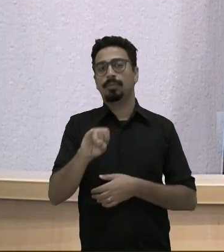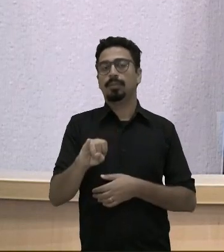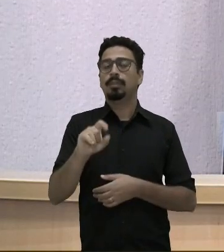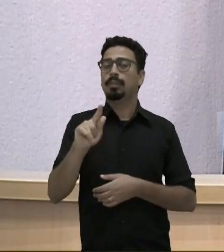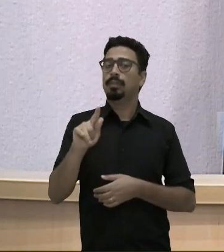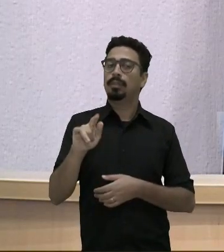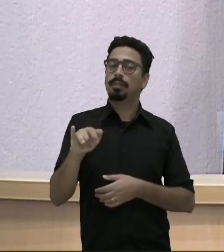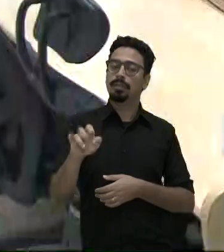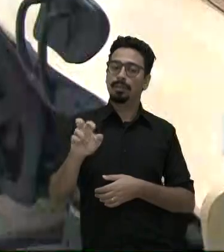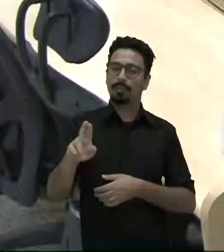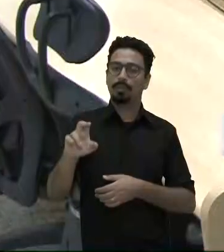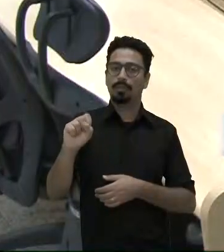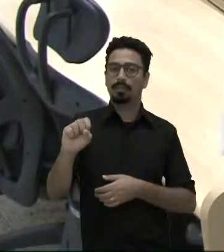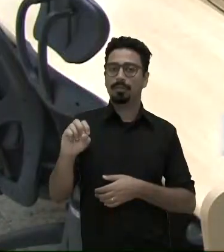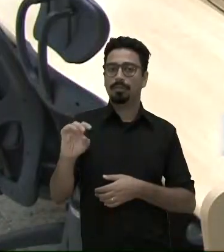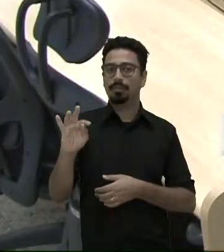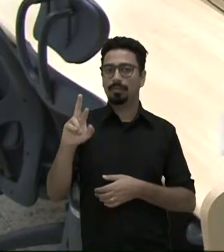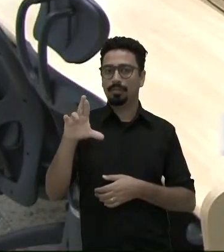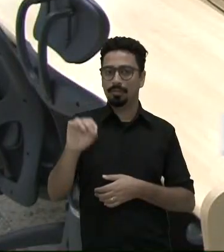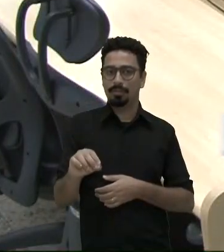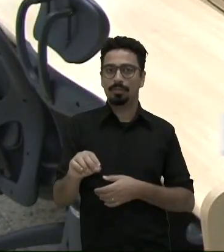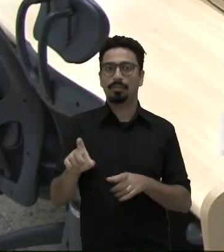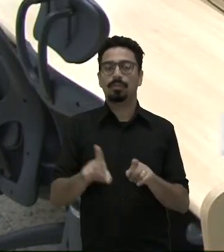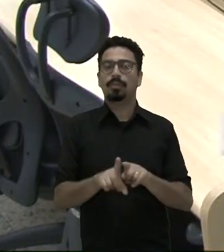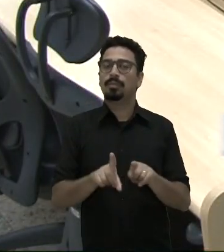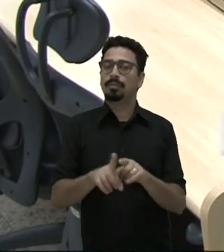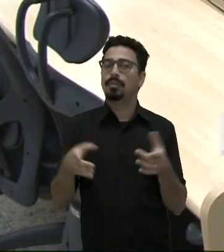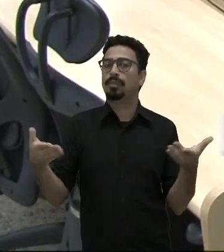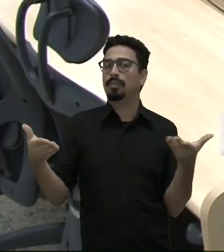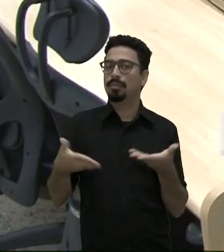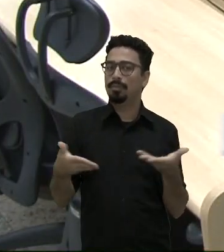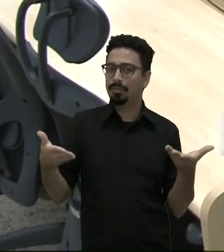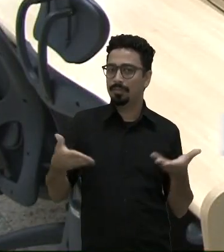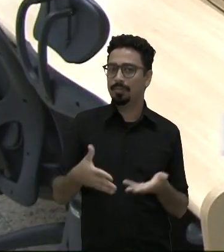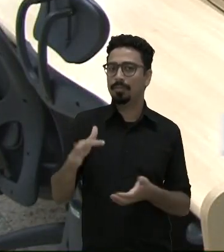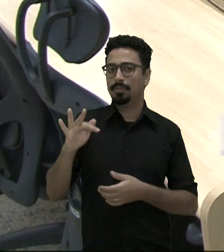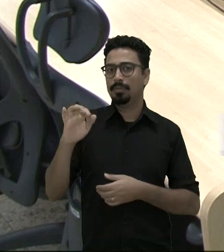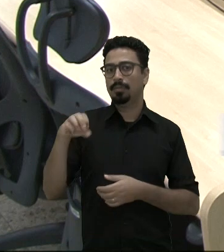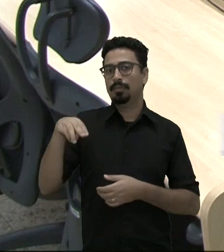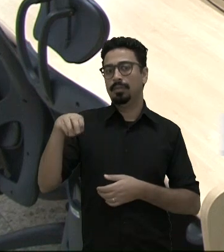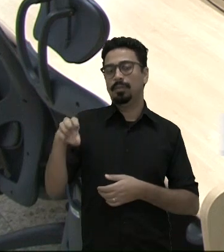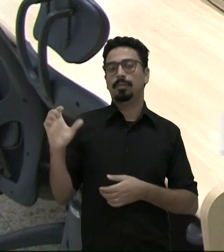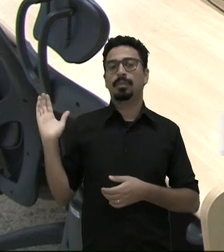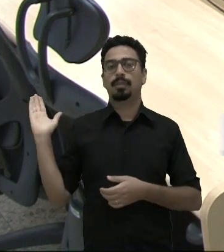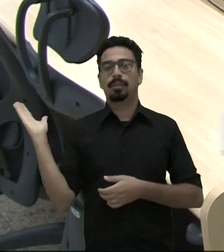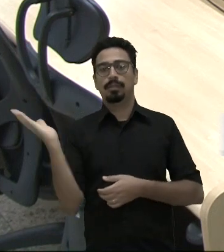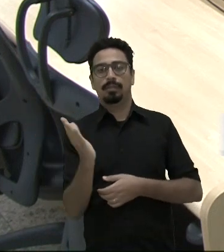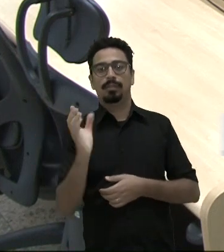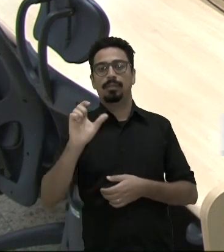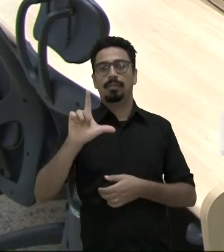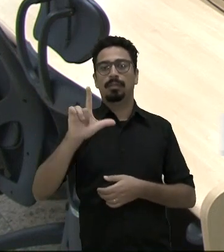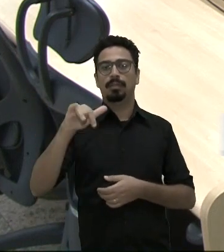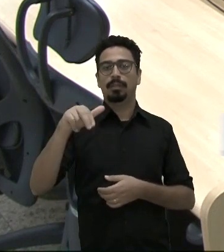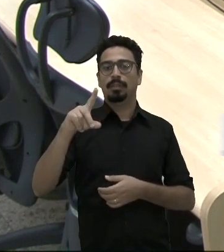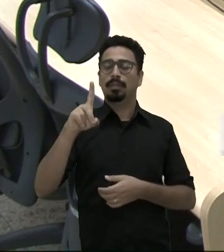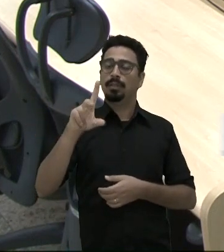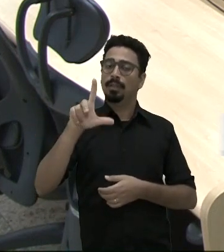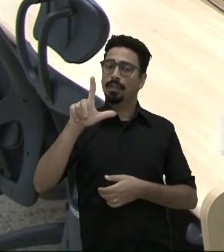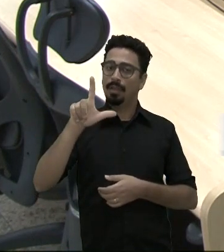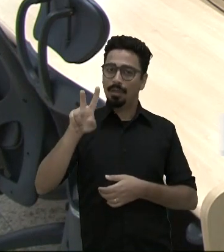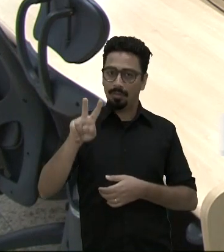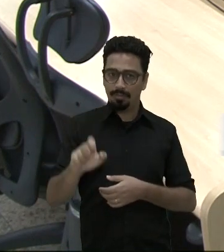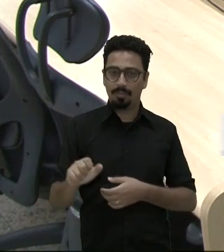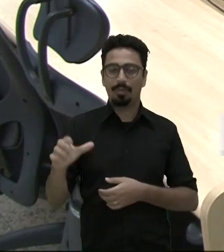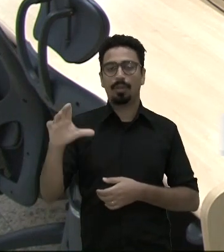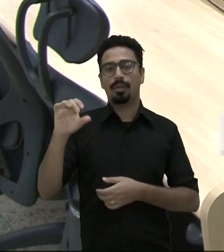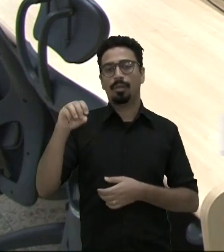Sotero Silva. Vamos passar então a fêmea garçom Lindalva de Fátima Geraldo. O comim